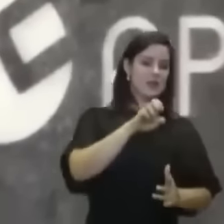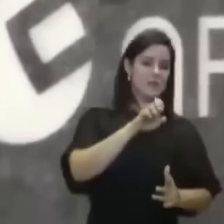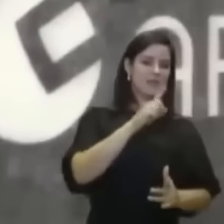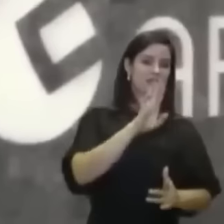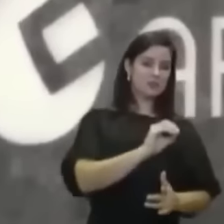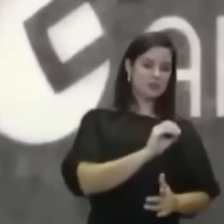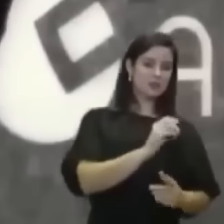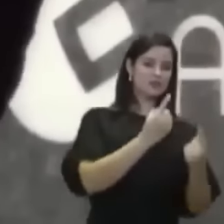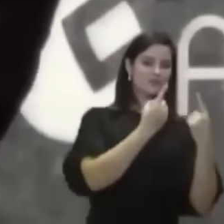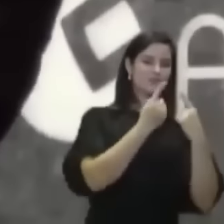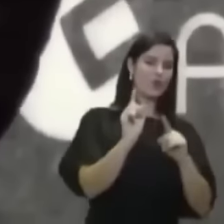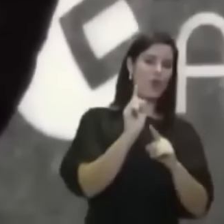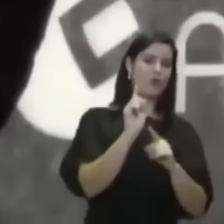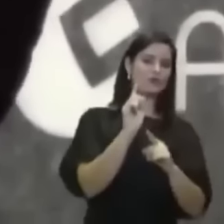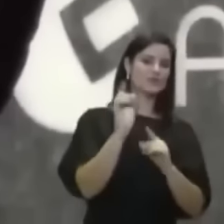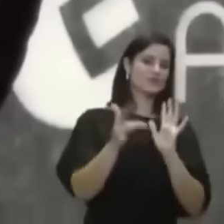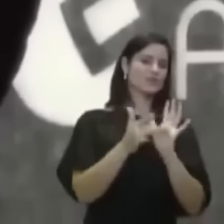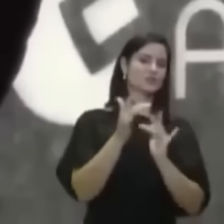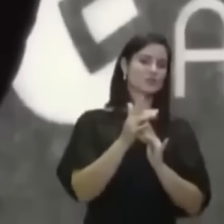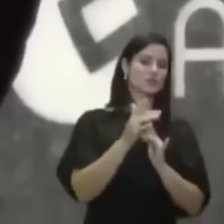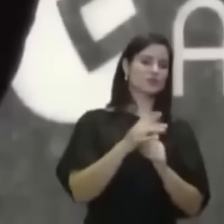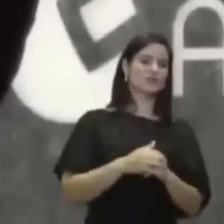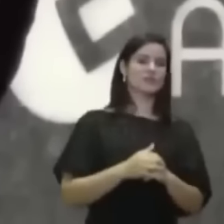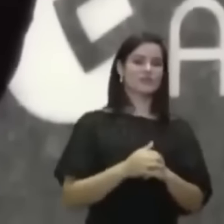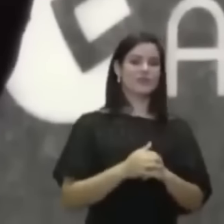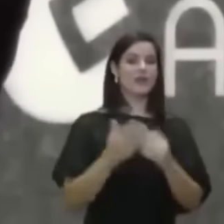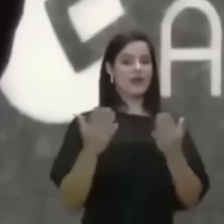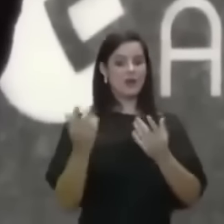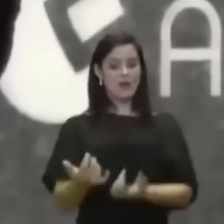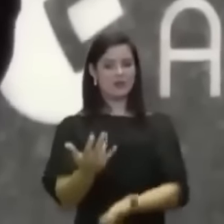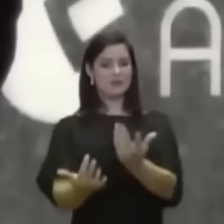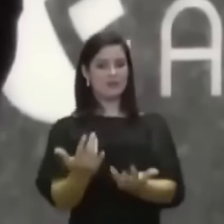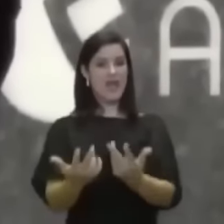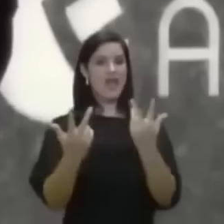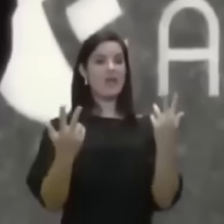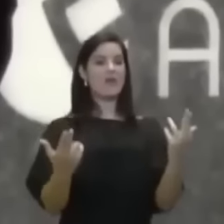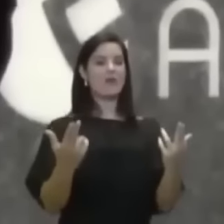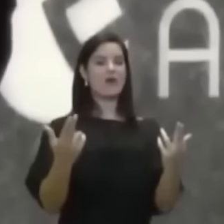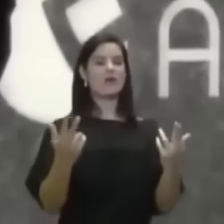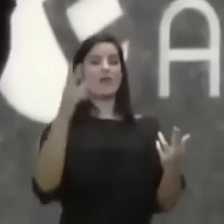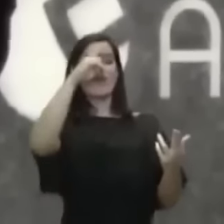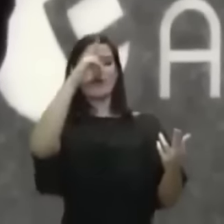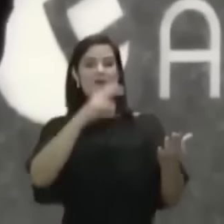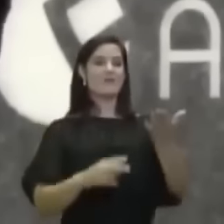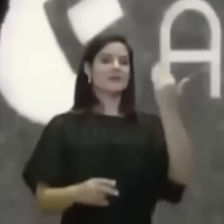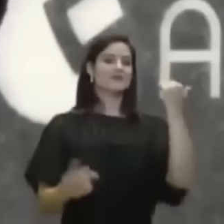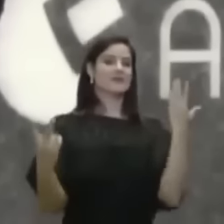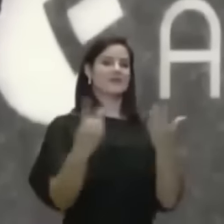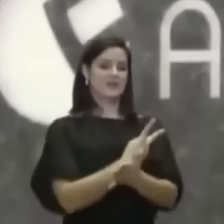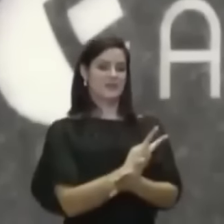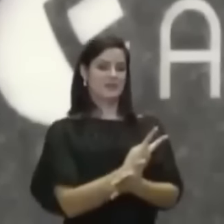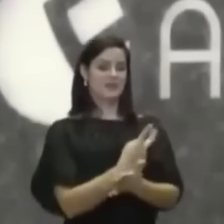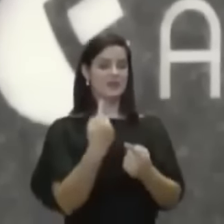Aquele braseiro ali era uma espécie de reconstituição do crime para Deus, para